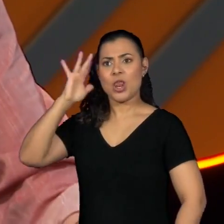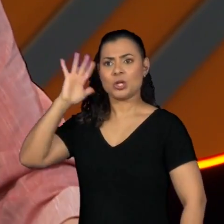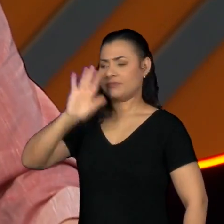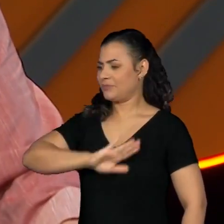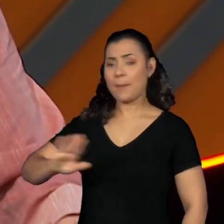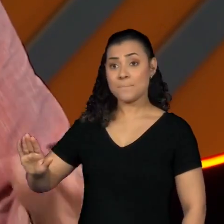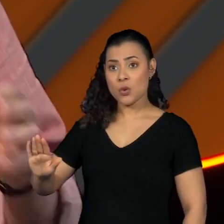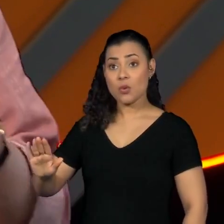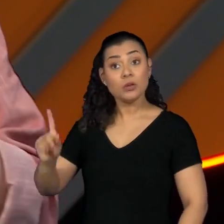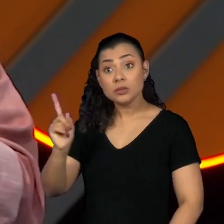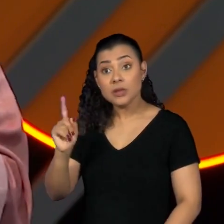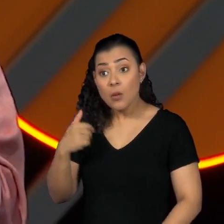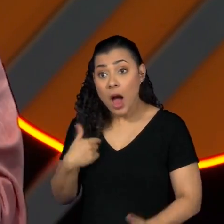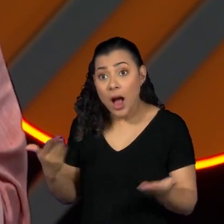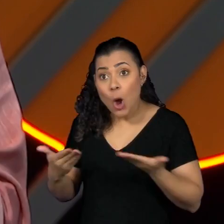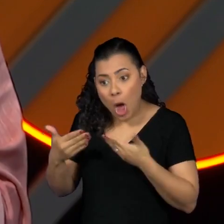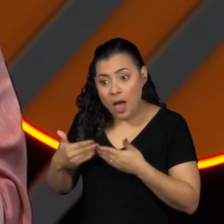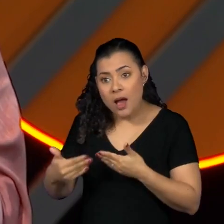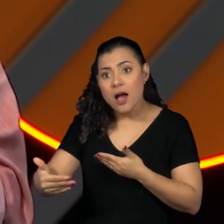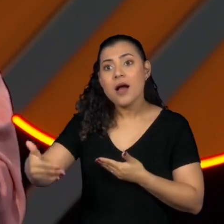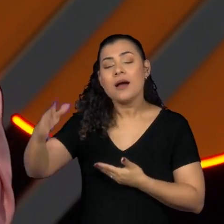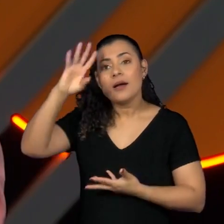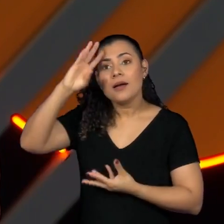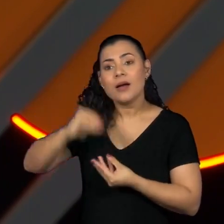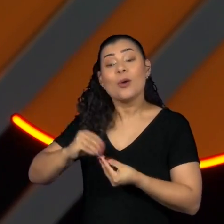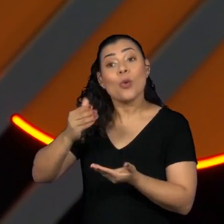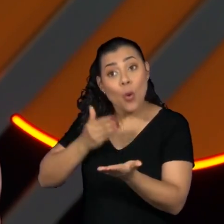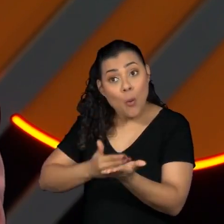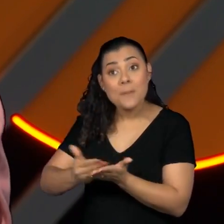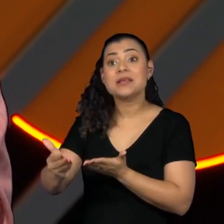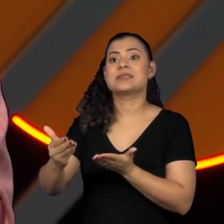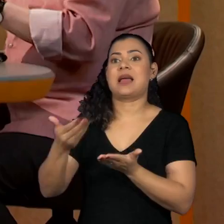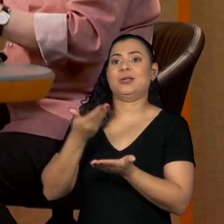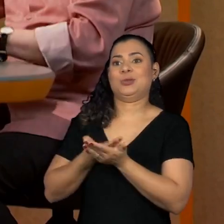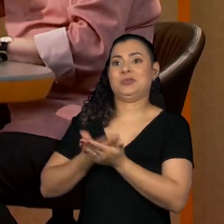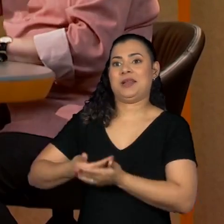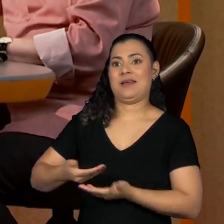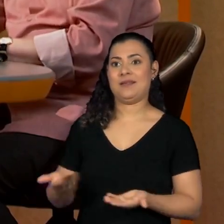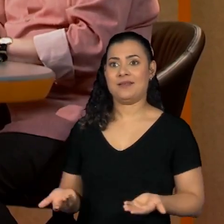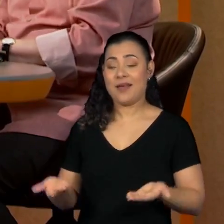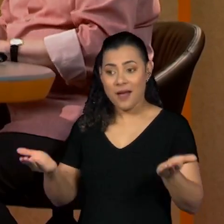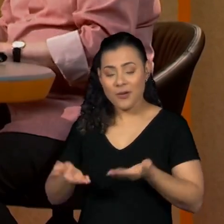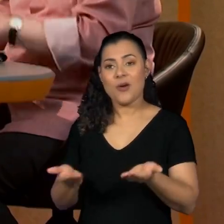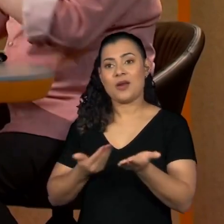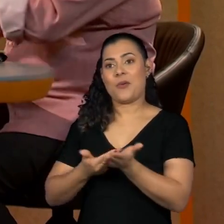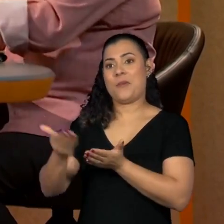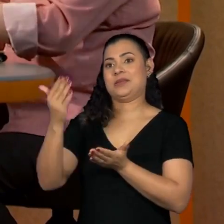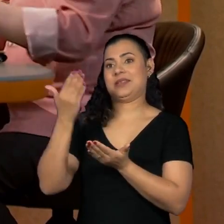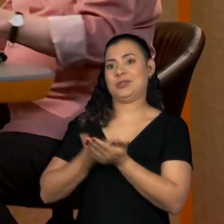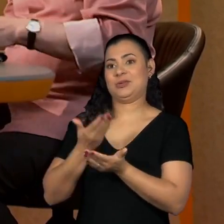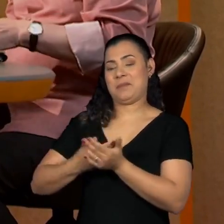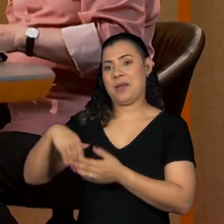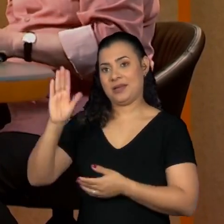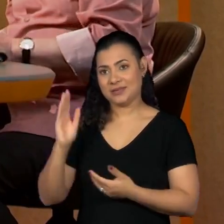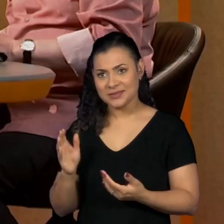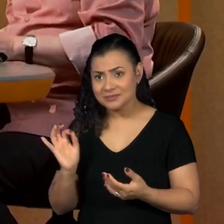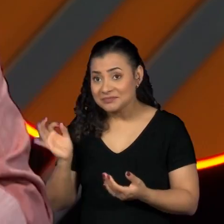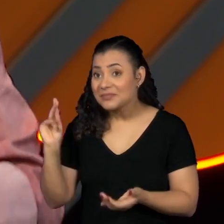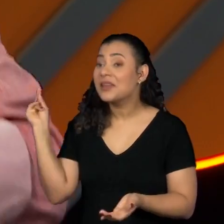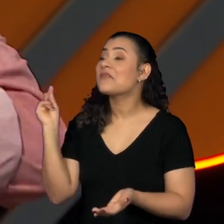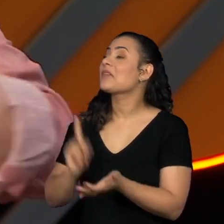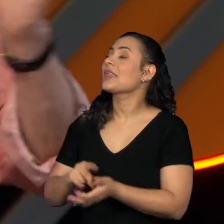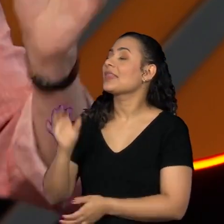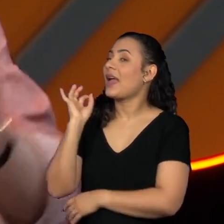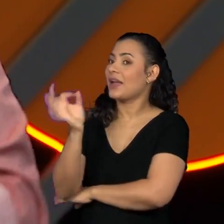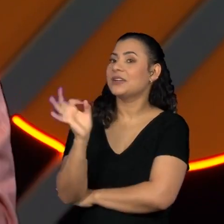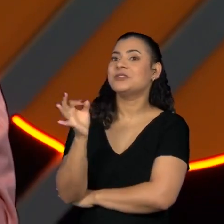né? E você entende que, a partir dali, você precisa estudar. E é uma grande verdade, a gente